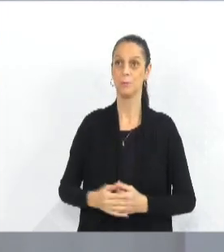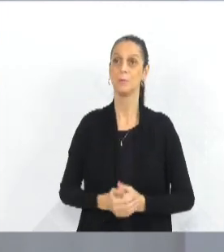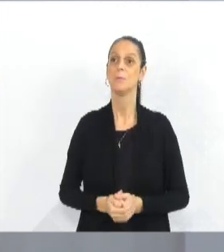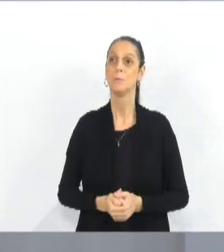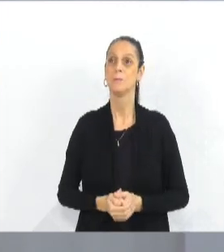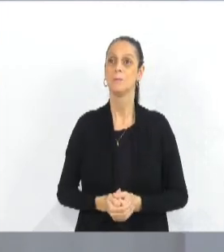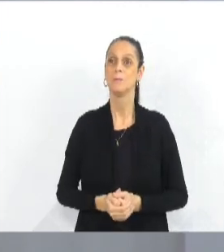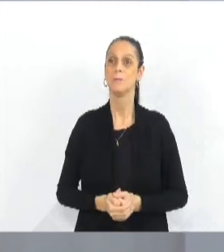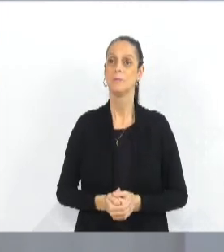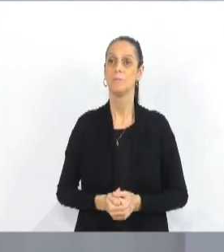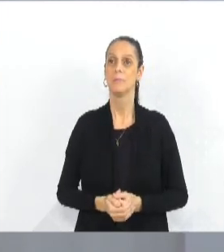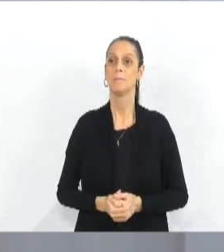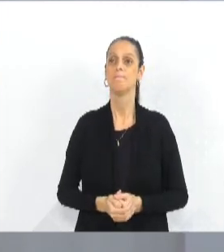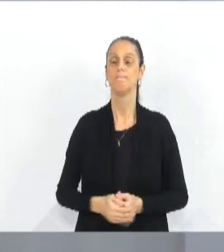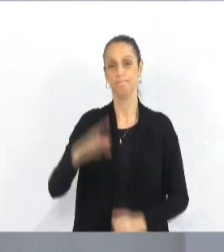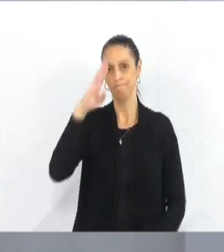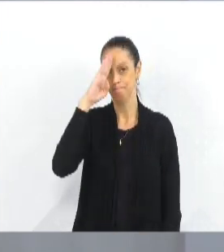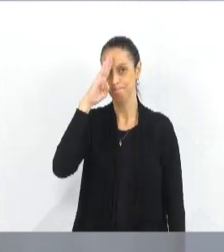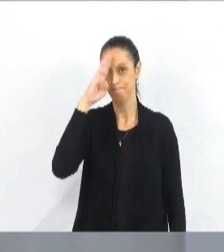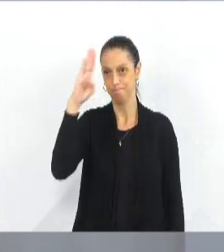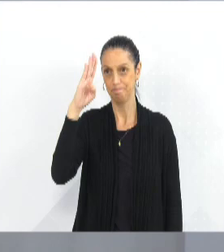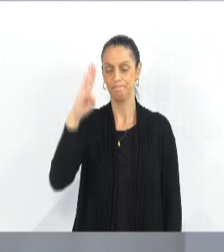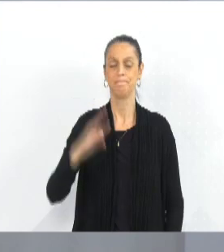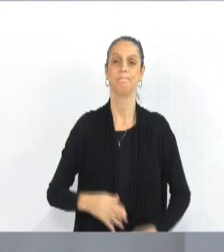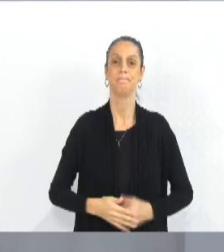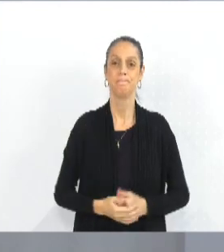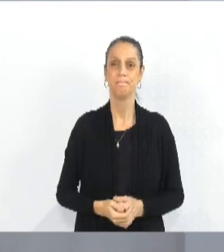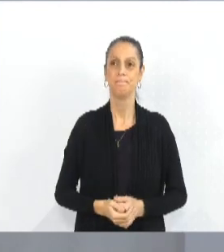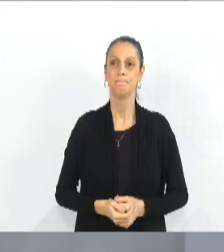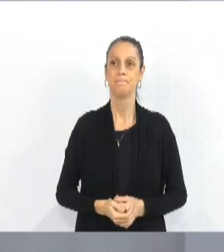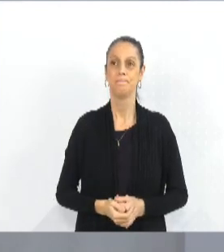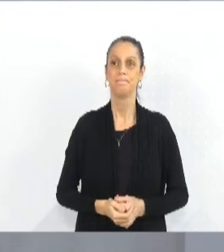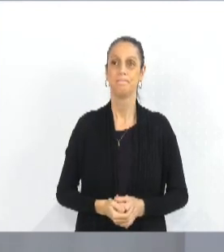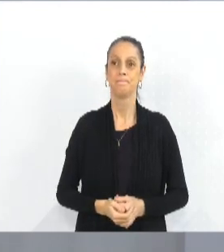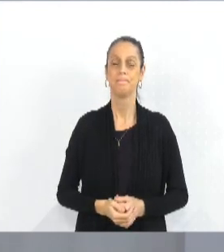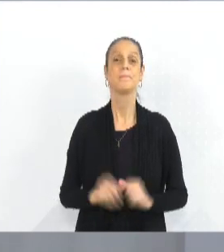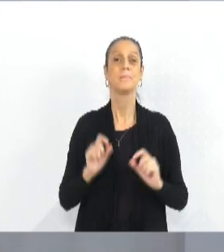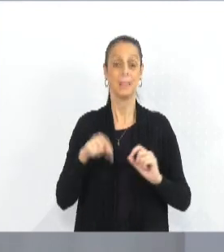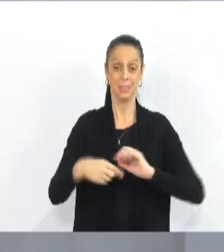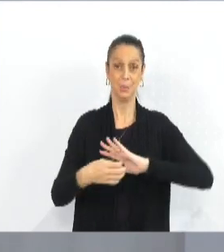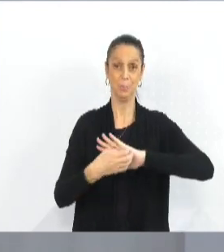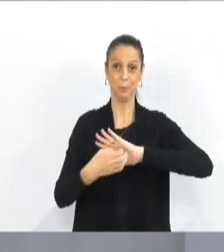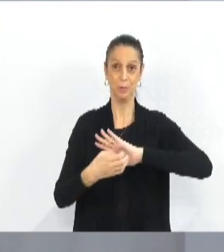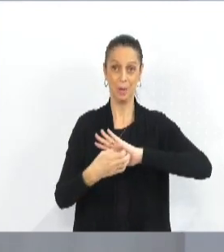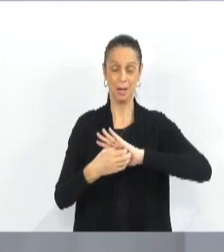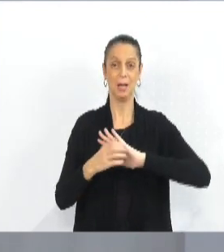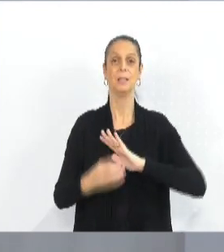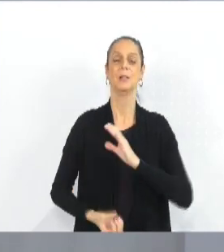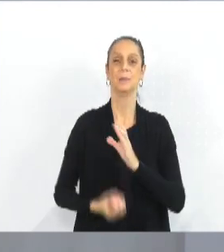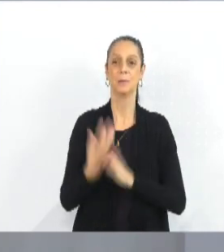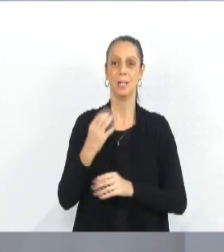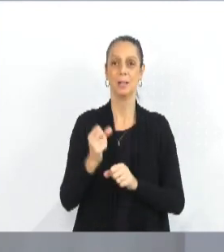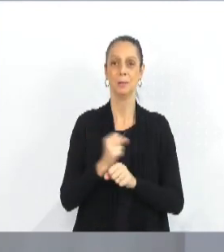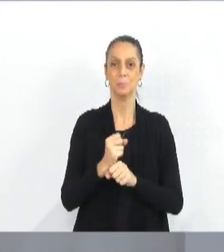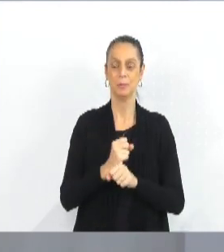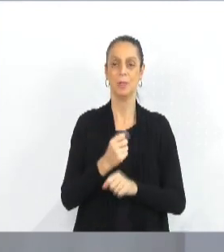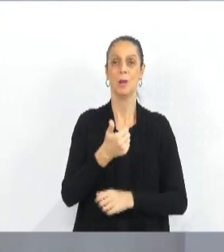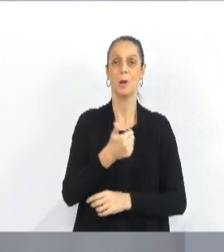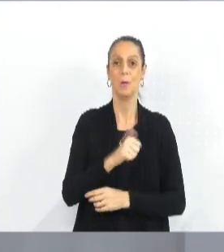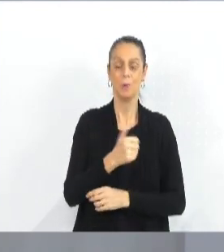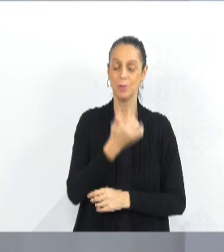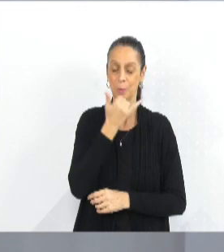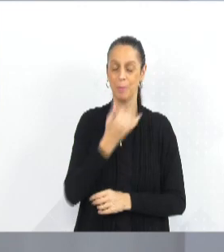glorioso 23º Batalhão de Infantaria, o Sentinela do Vale, está presente no Vale do Itajaí desde o dia 11 de abril